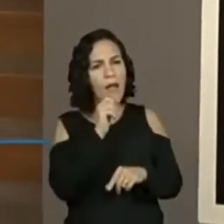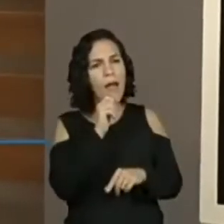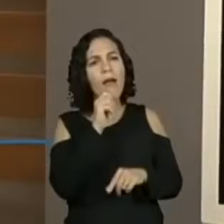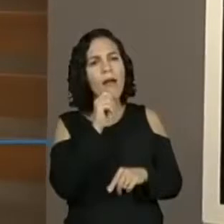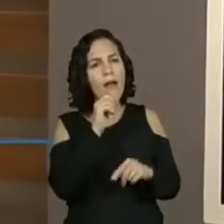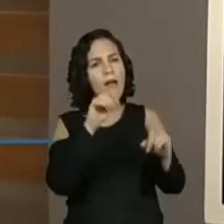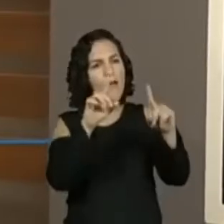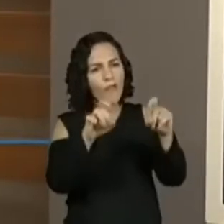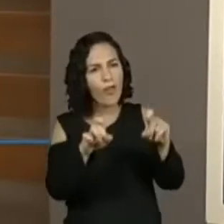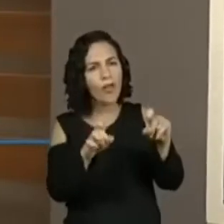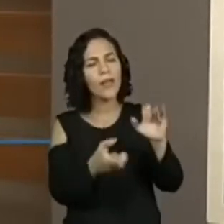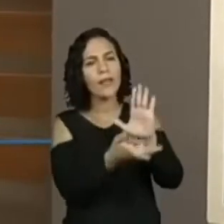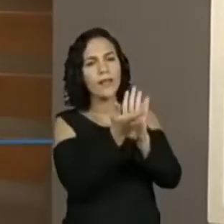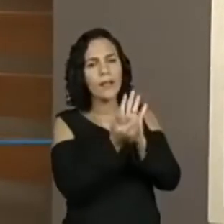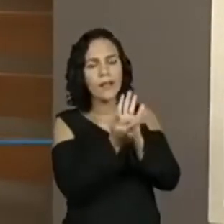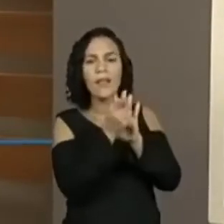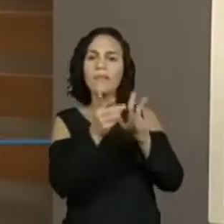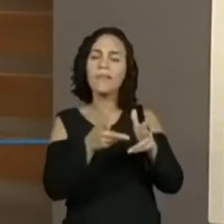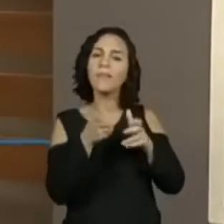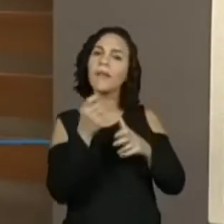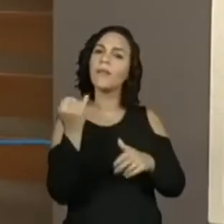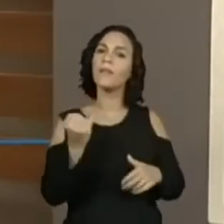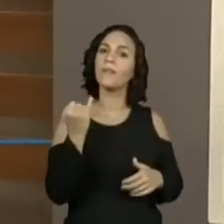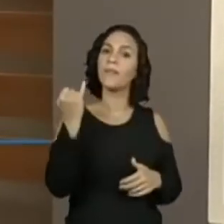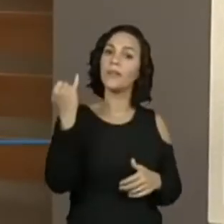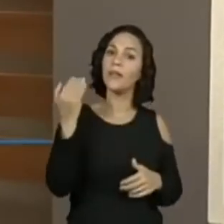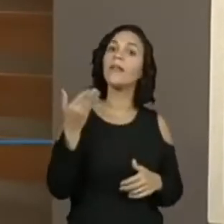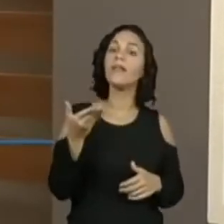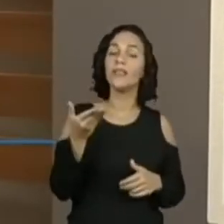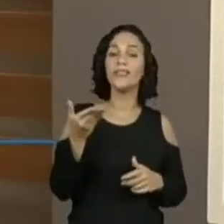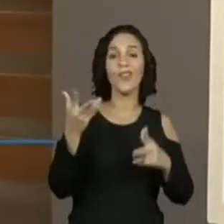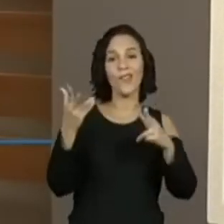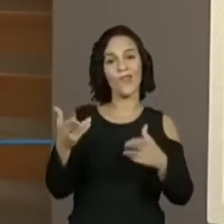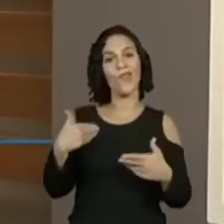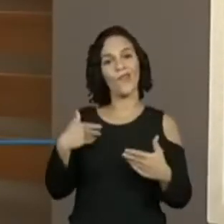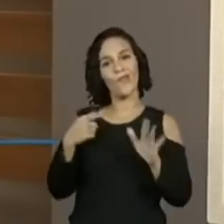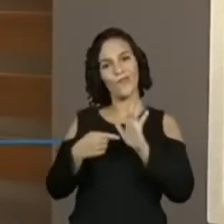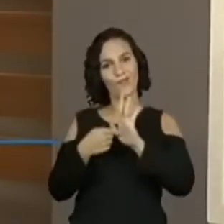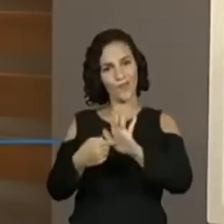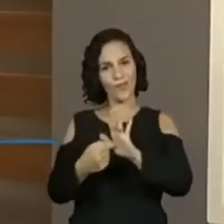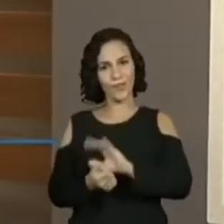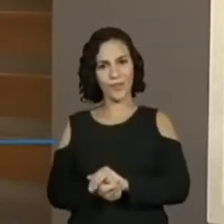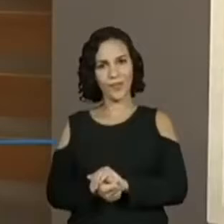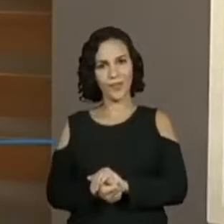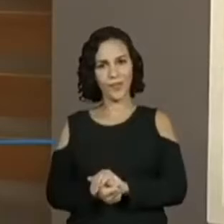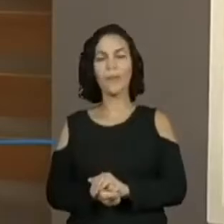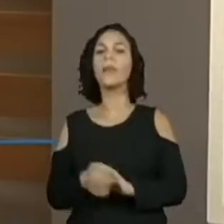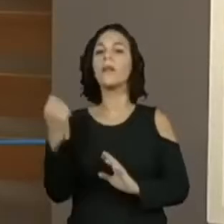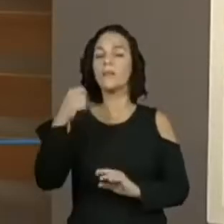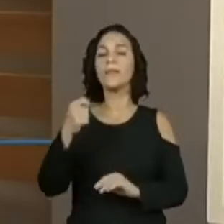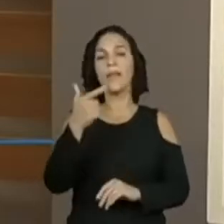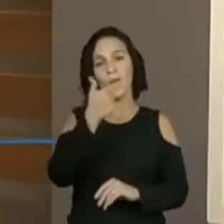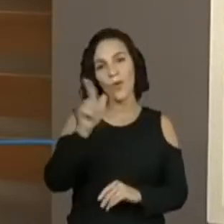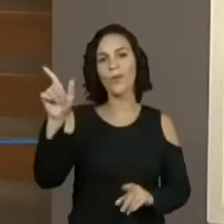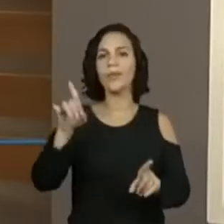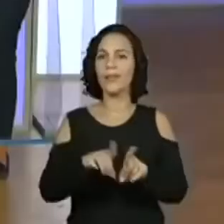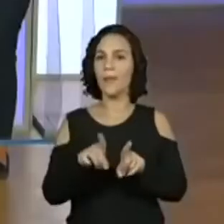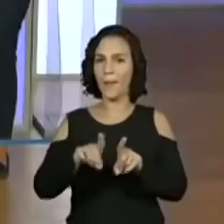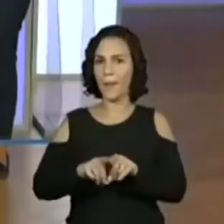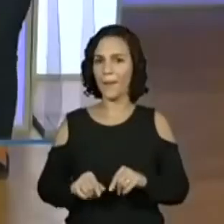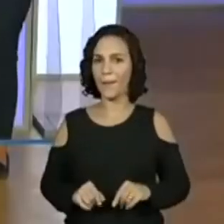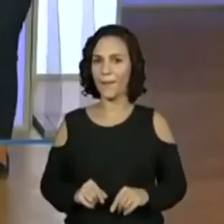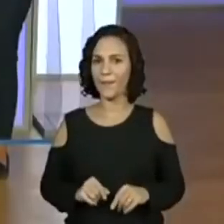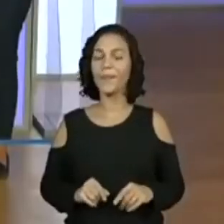algo importante aconteceu naquele momento, por exemplo, nessas que nós chegamos até agora. Mas a gente precisa apresentar uma outra legenda para